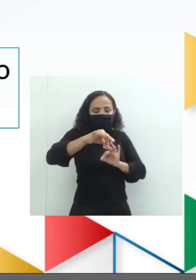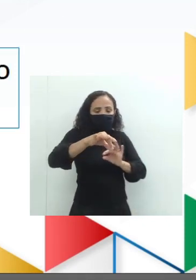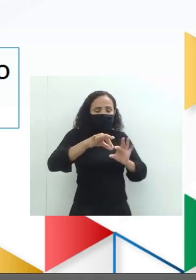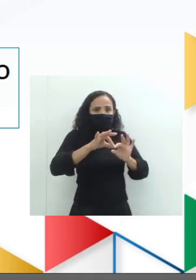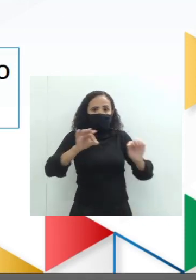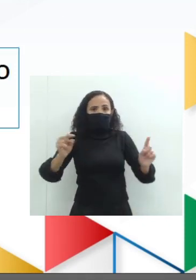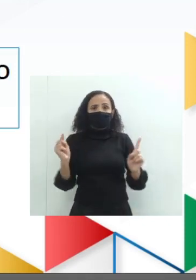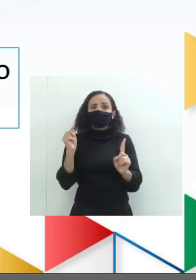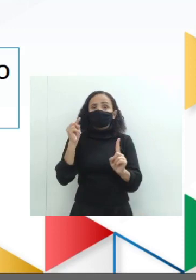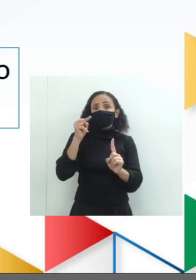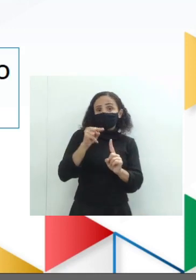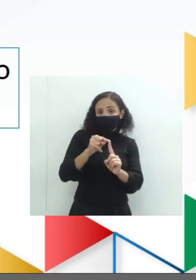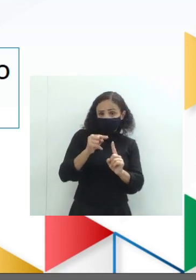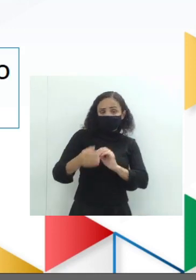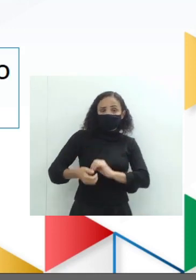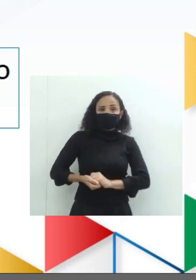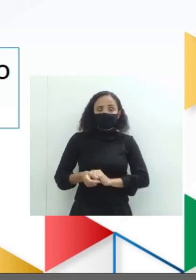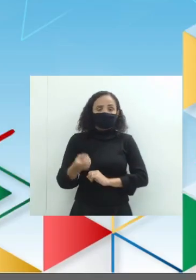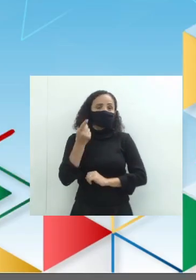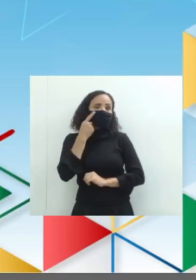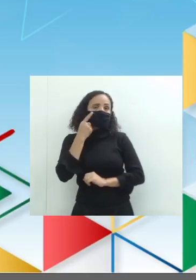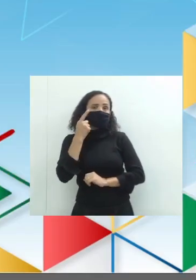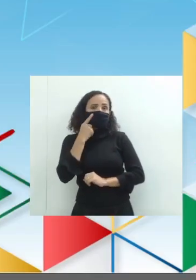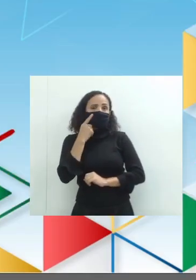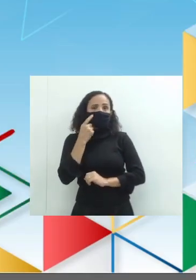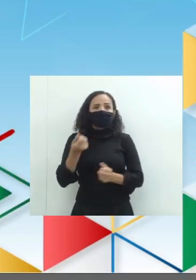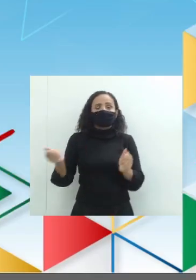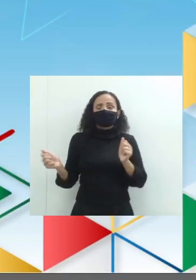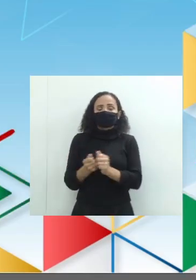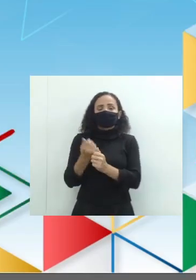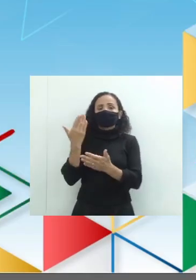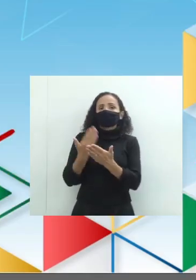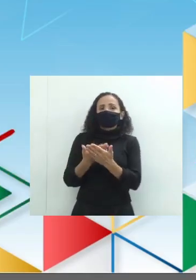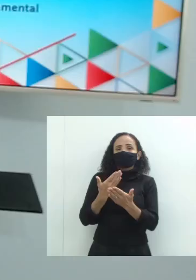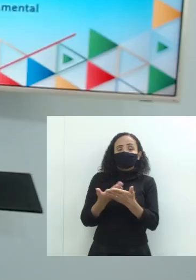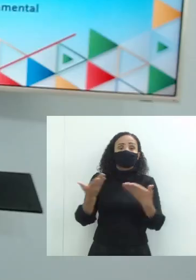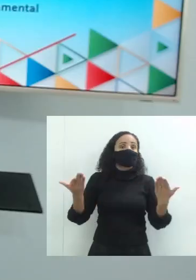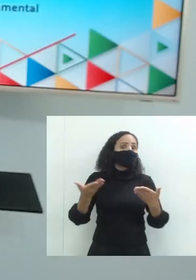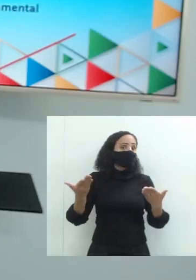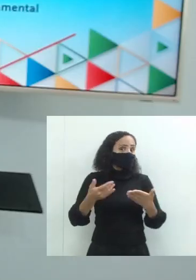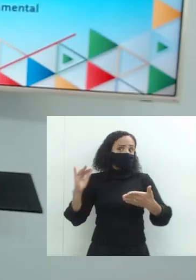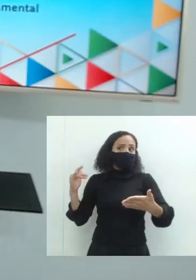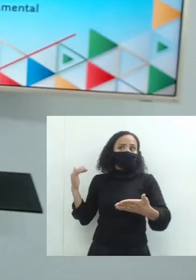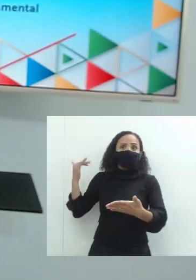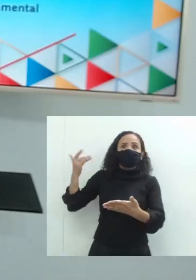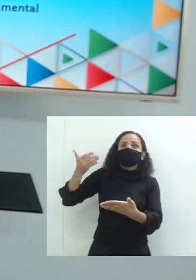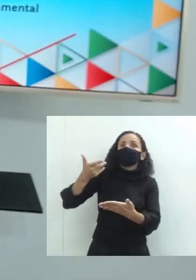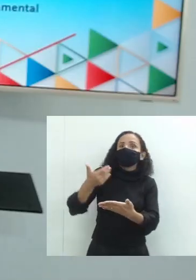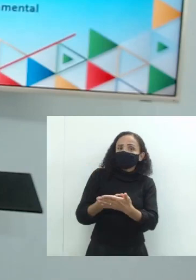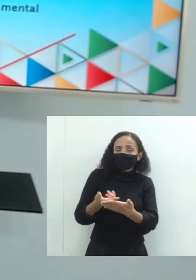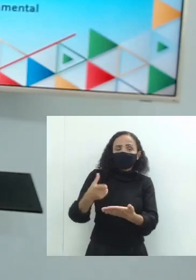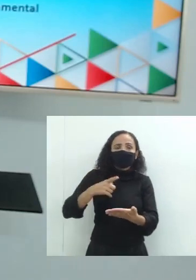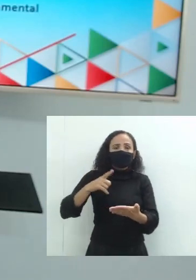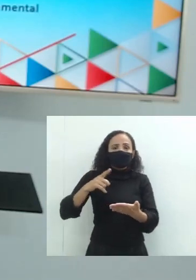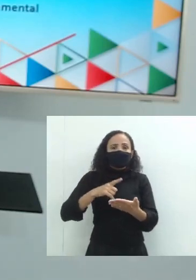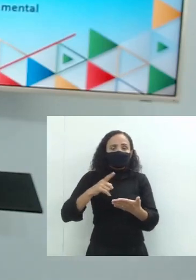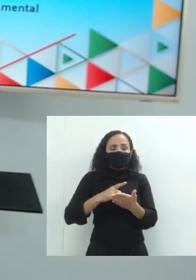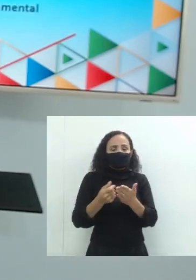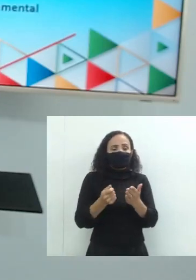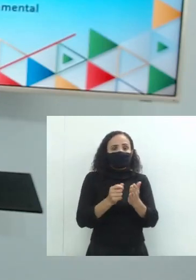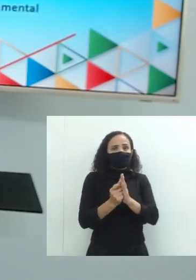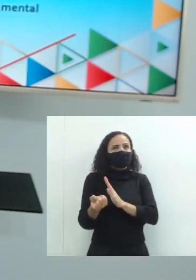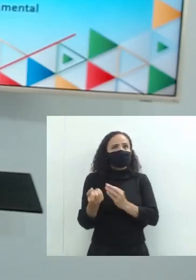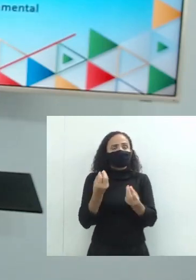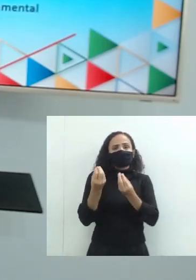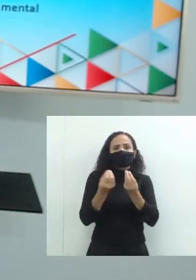específicas para ele. Então, vê aí comigo para a gente poder entender. Na nossa videoaula de hoje, nós tivemos a